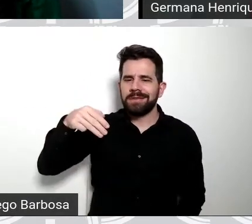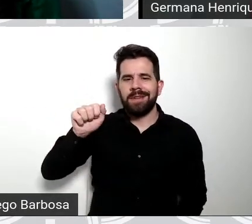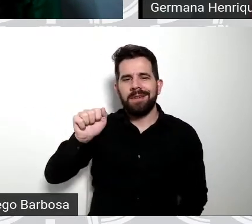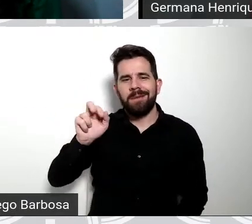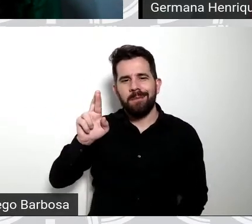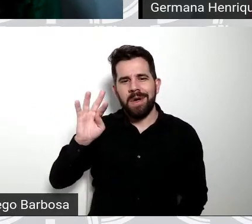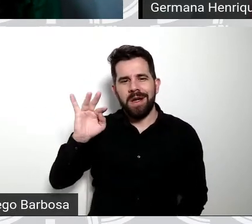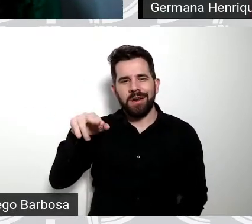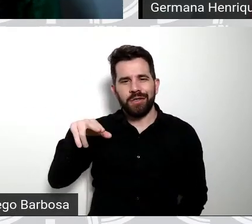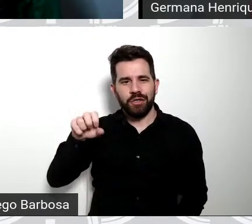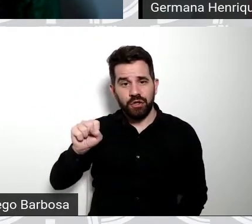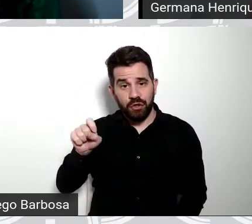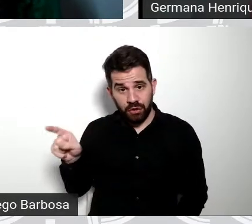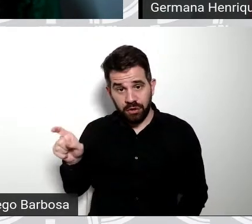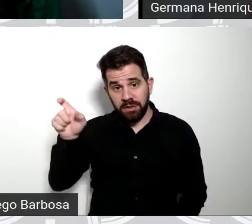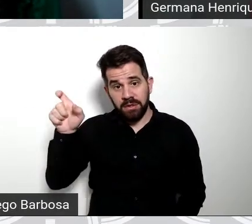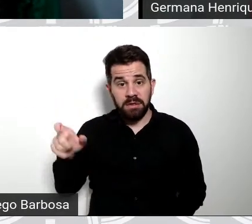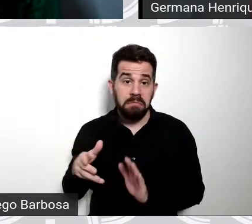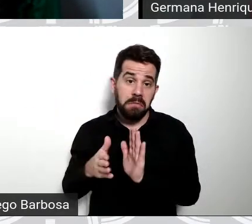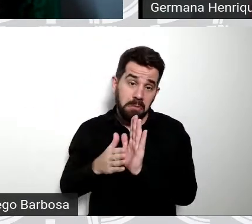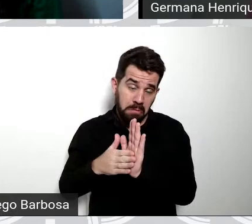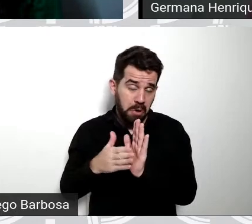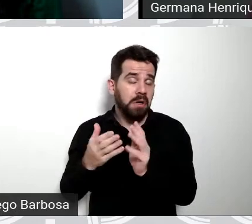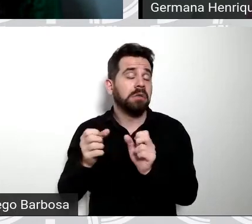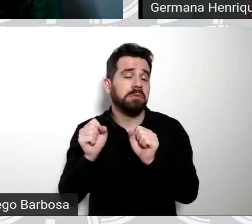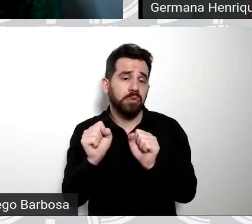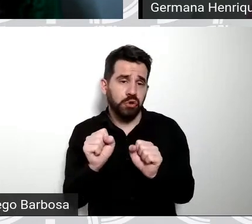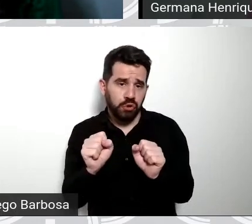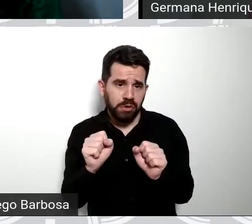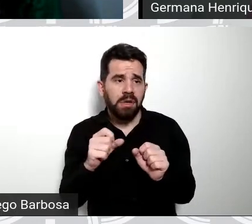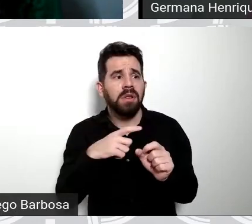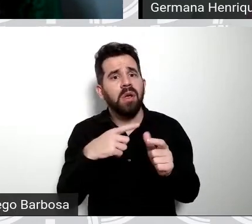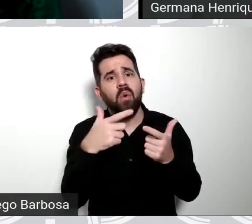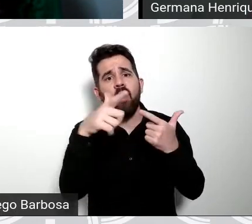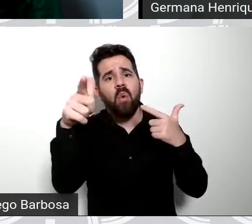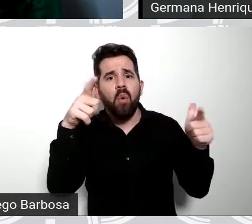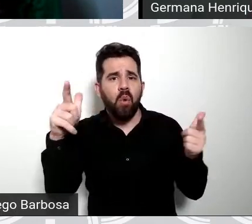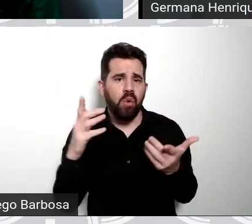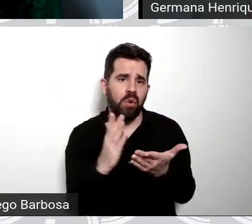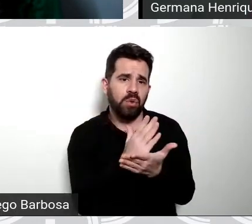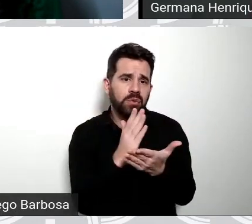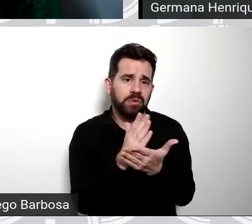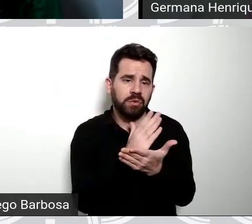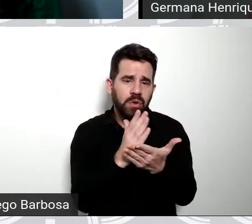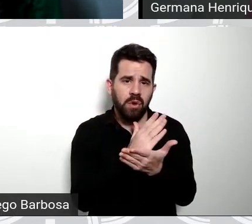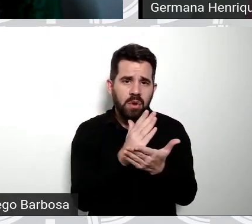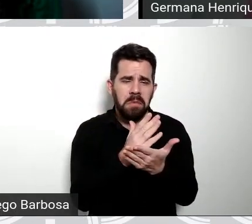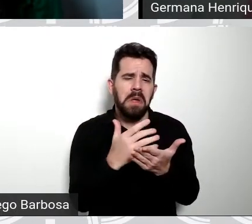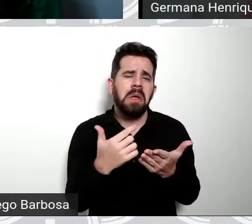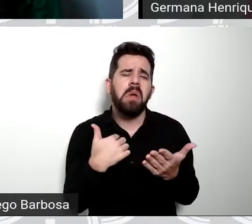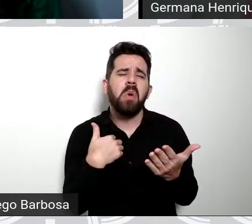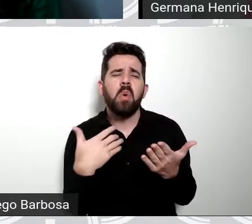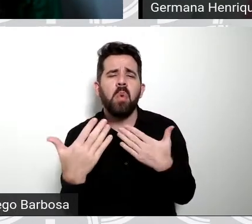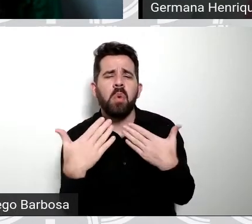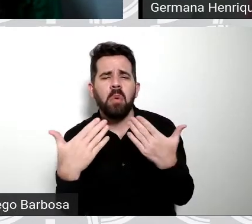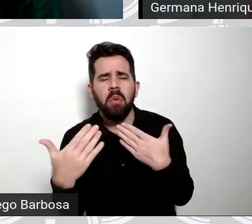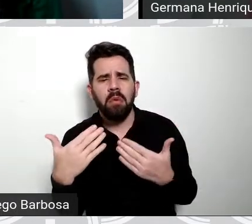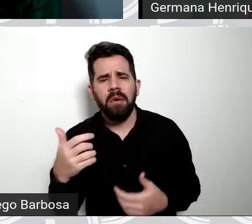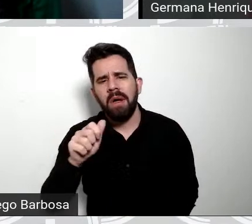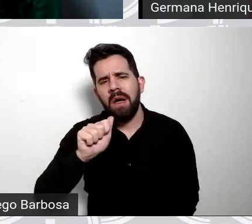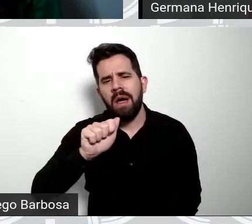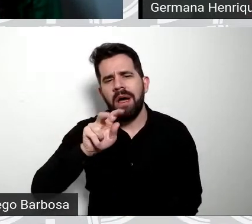obras mais traduzidas e as obras de referência, como uma vez, numa conversa, propôs o Álvaro